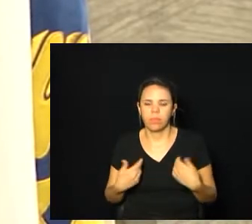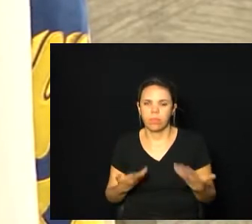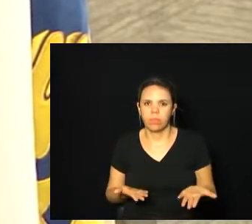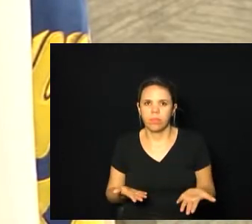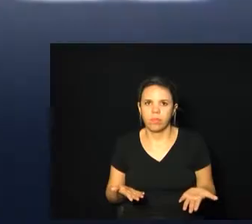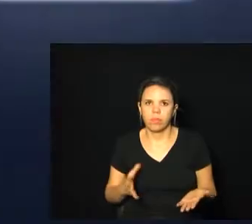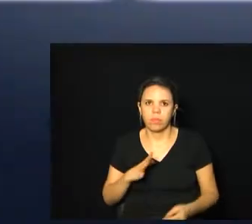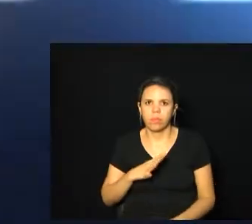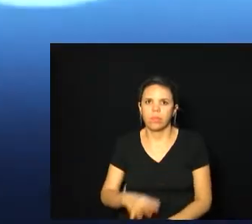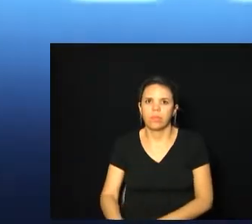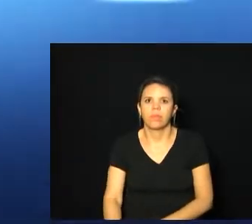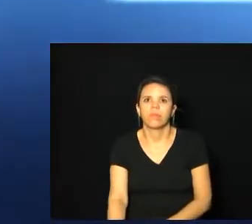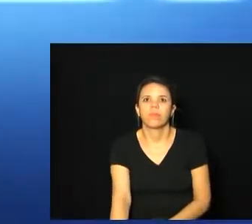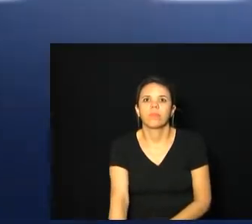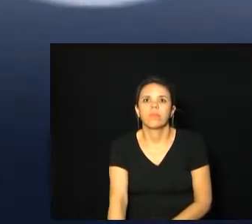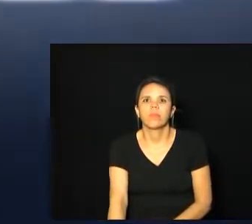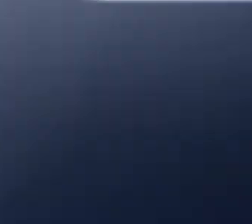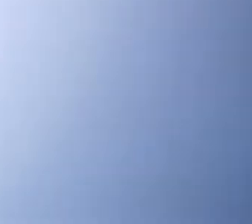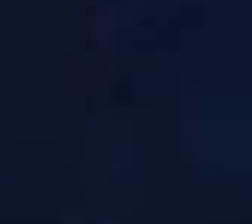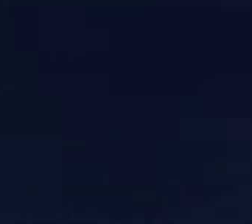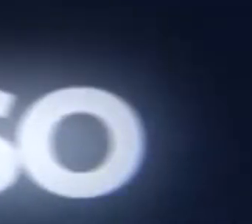na nossa cidade.